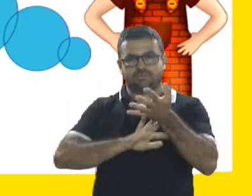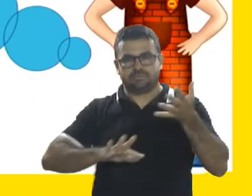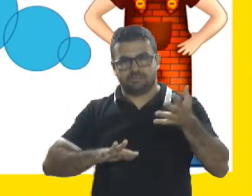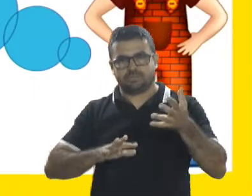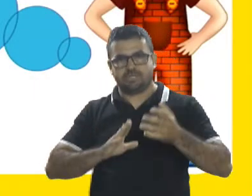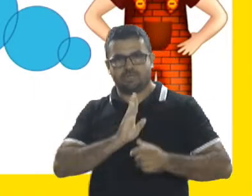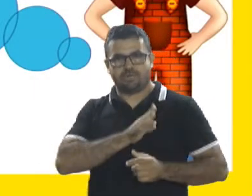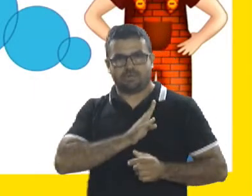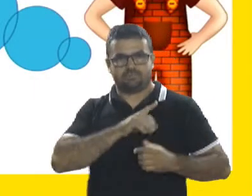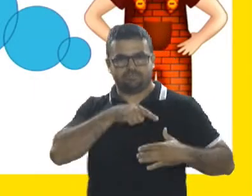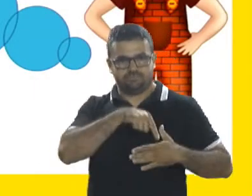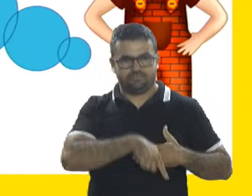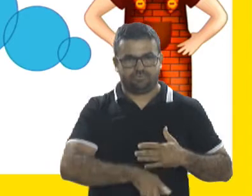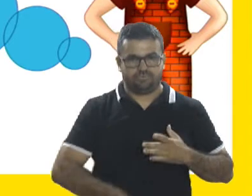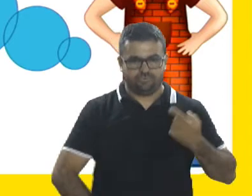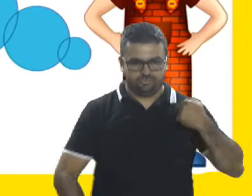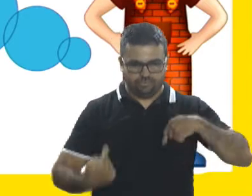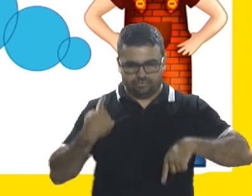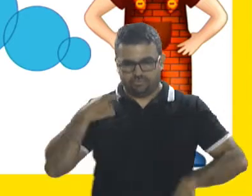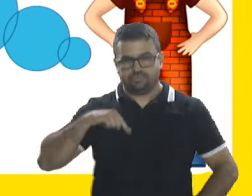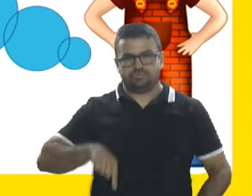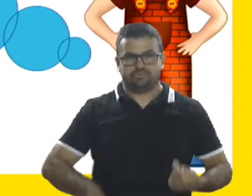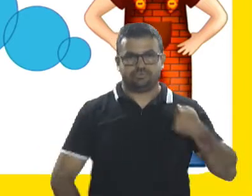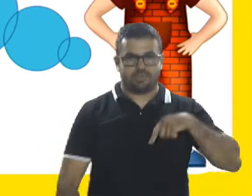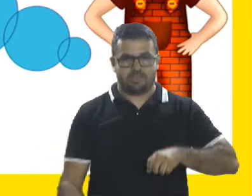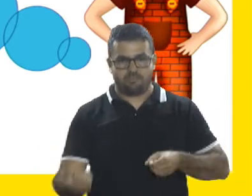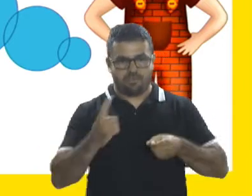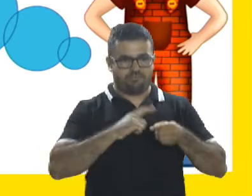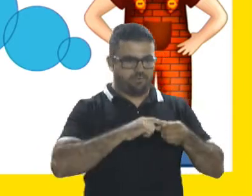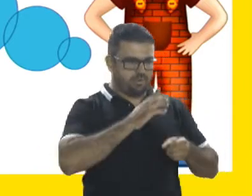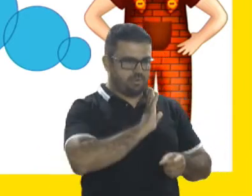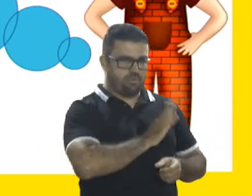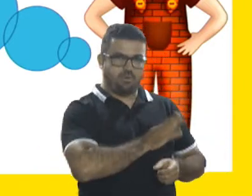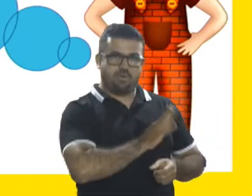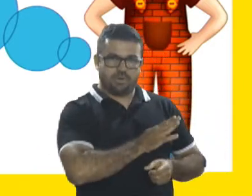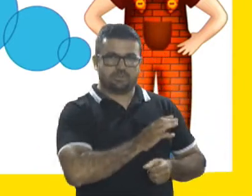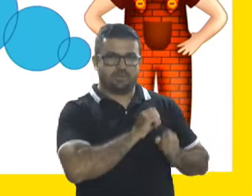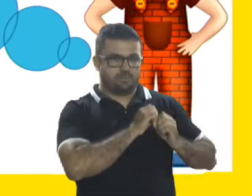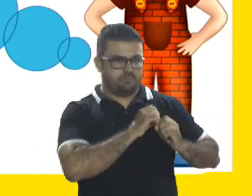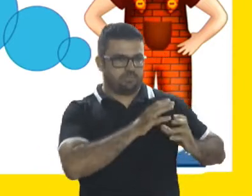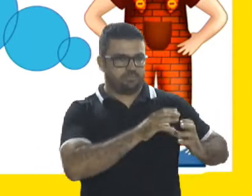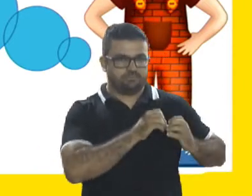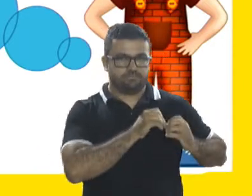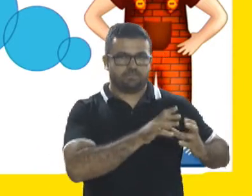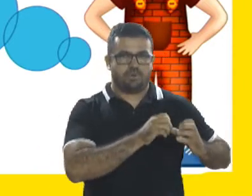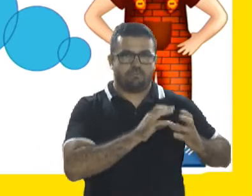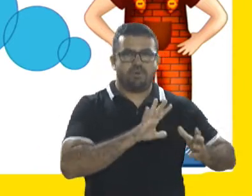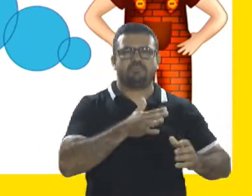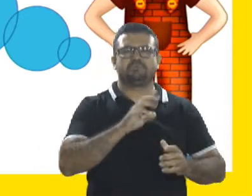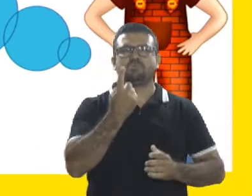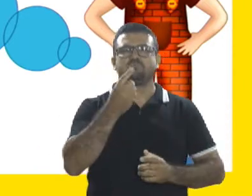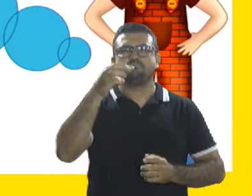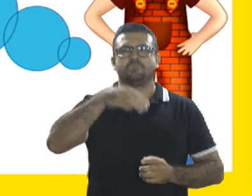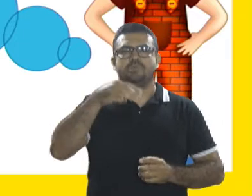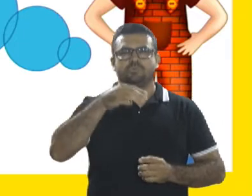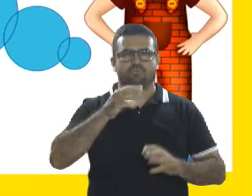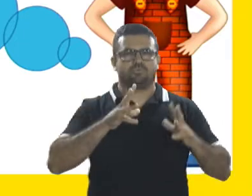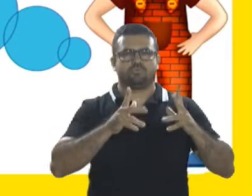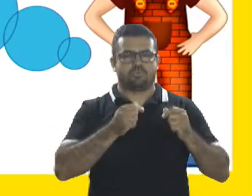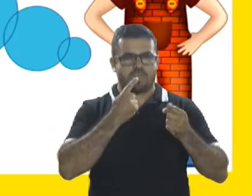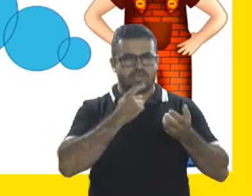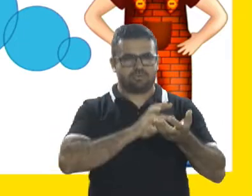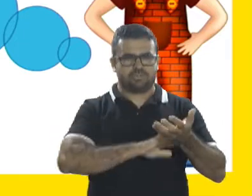as partes do corpo. Depois retorna ao coração, onde é novamente bombeado. Em cerca de 1 minuto, todo o sangue de um adulto,